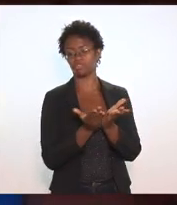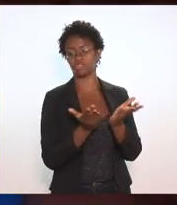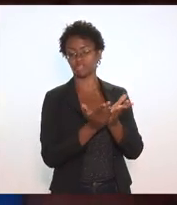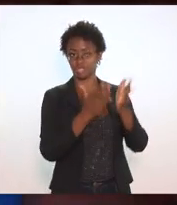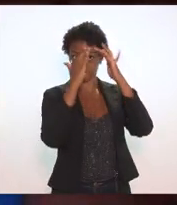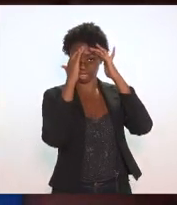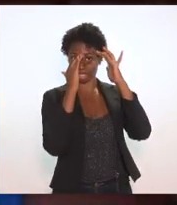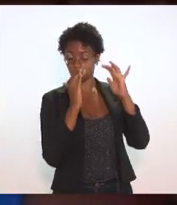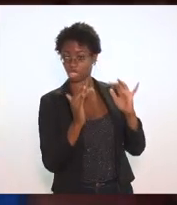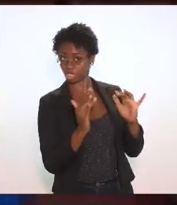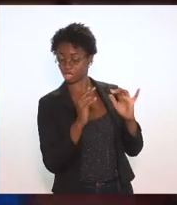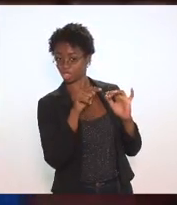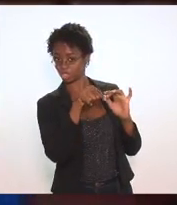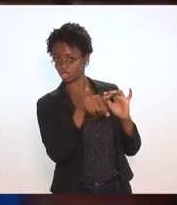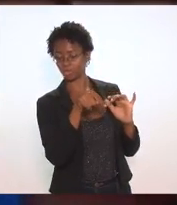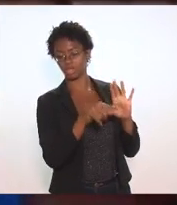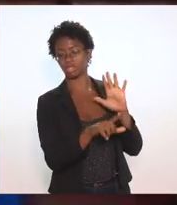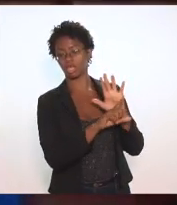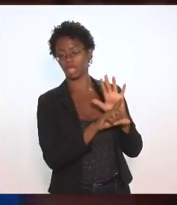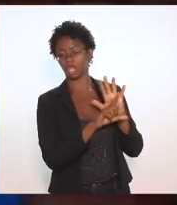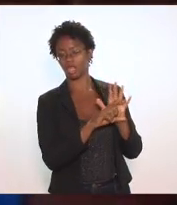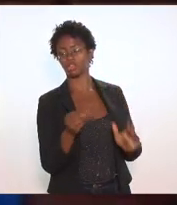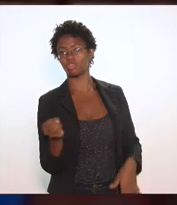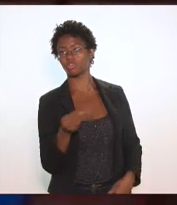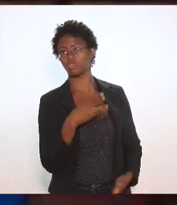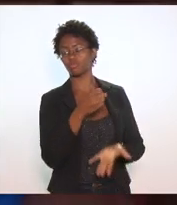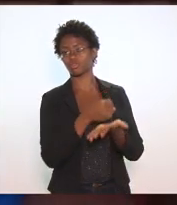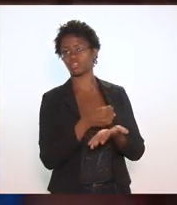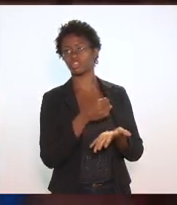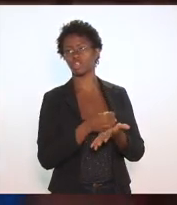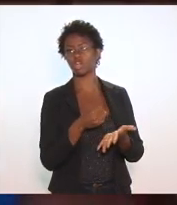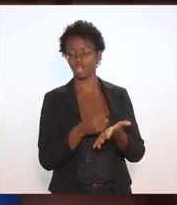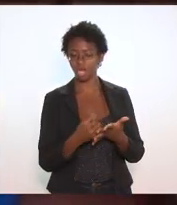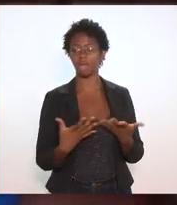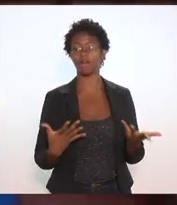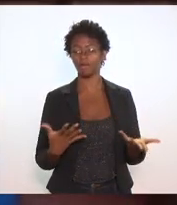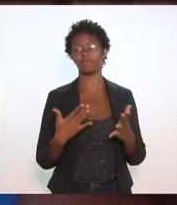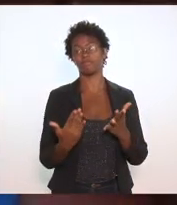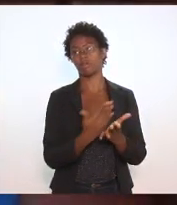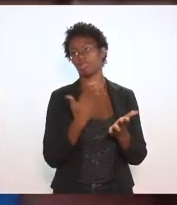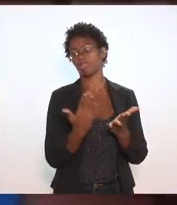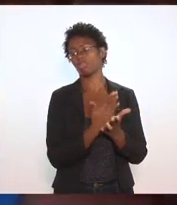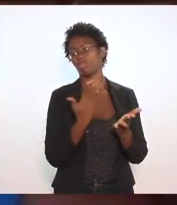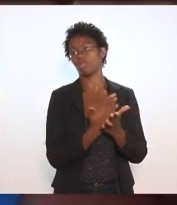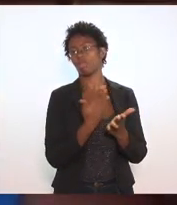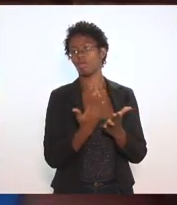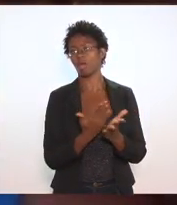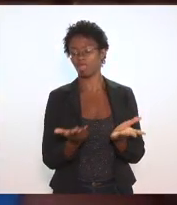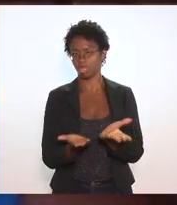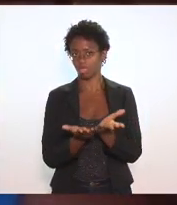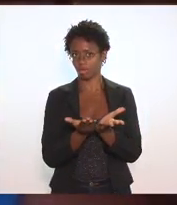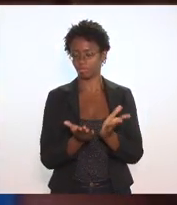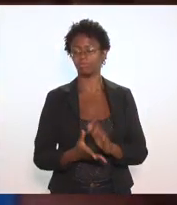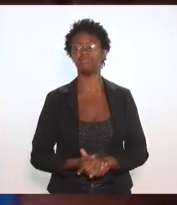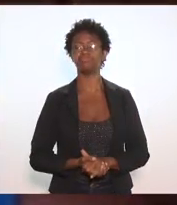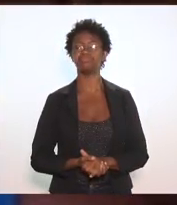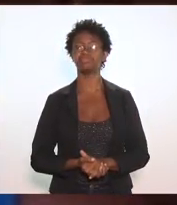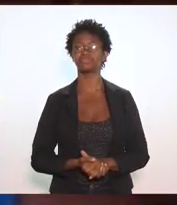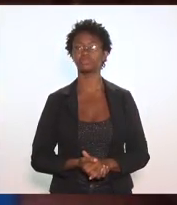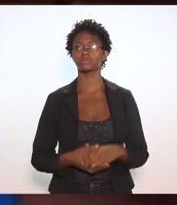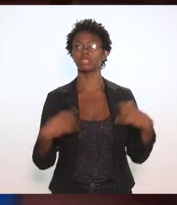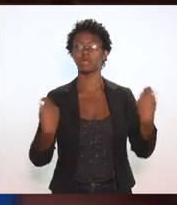seguimos o Novo Testamento, os evangelhos, as cartas, de que é